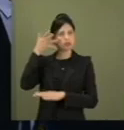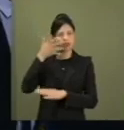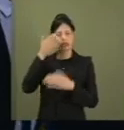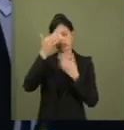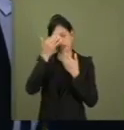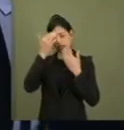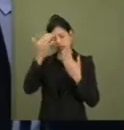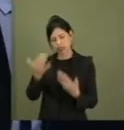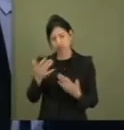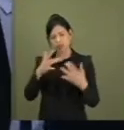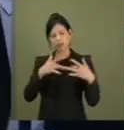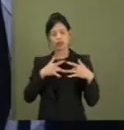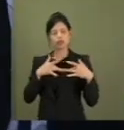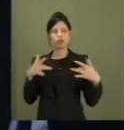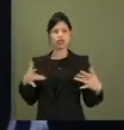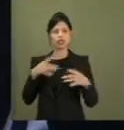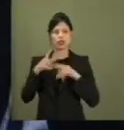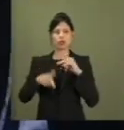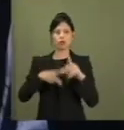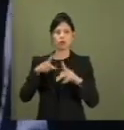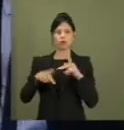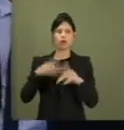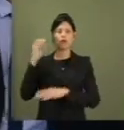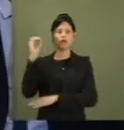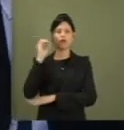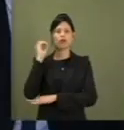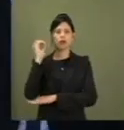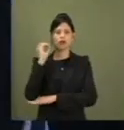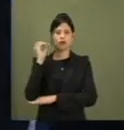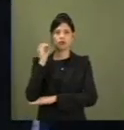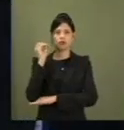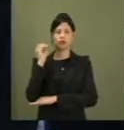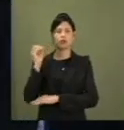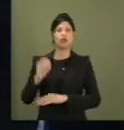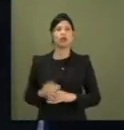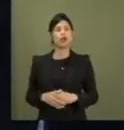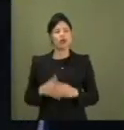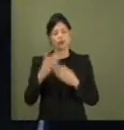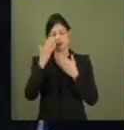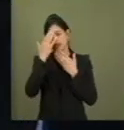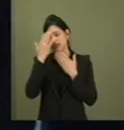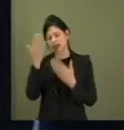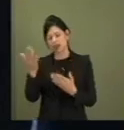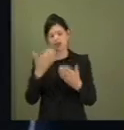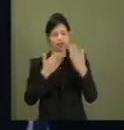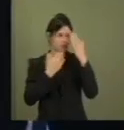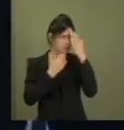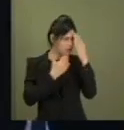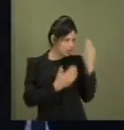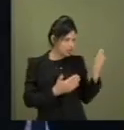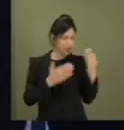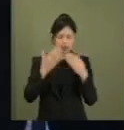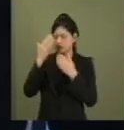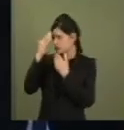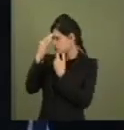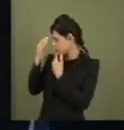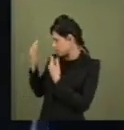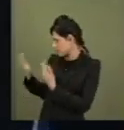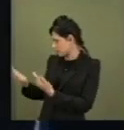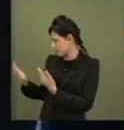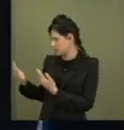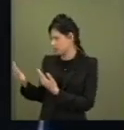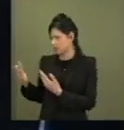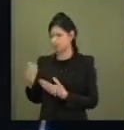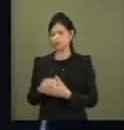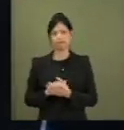gaúcho. Então, muito obrigado, senador veneziano Vital do Rego, muito obrigado, Plínio Valério, obrigado,